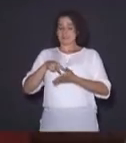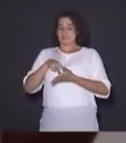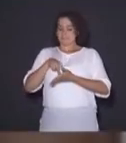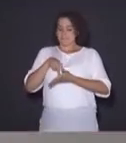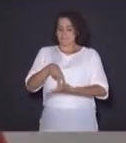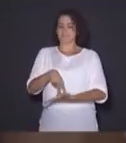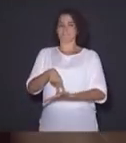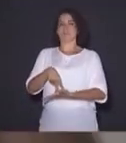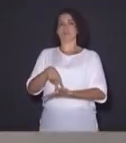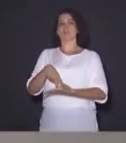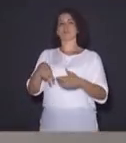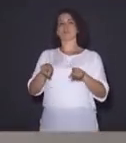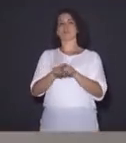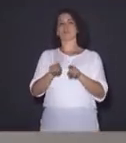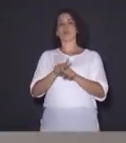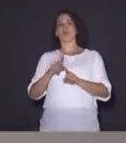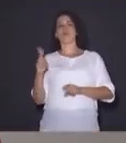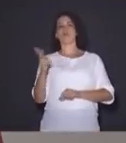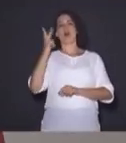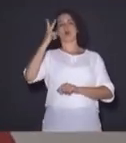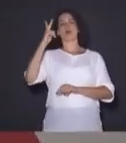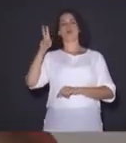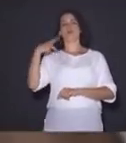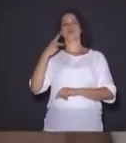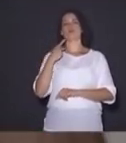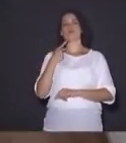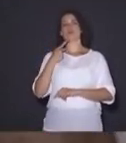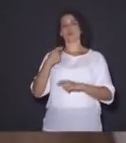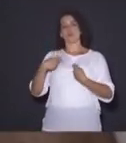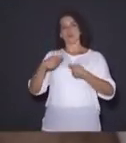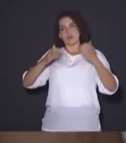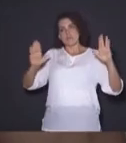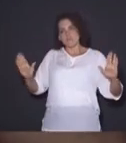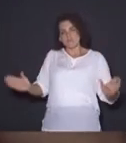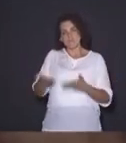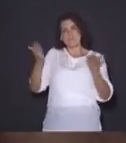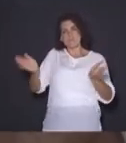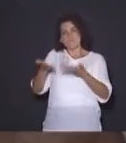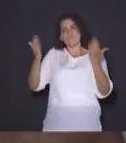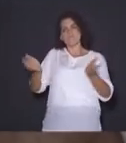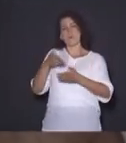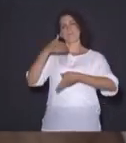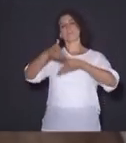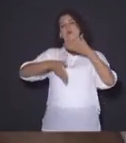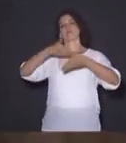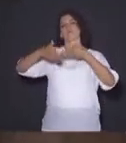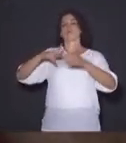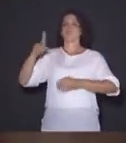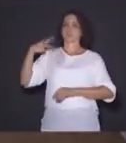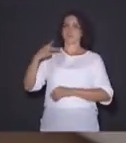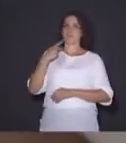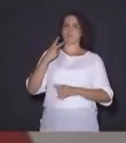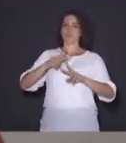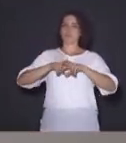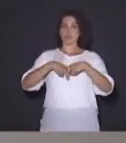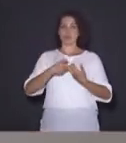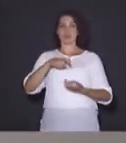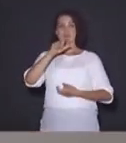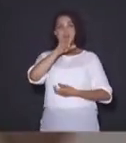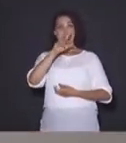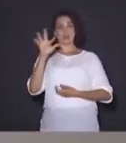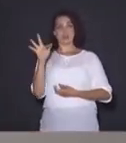e de valorização da política de outro lado de incentivo à participação política por isso tem lauro de